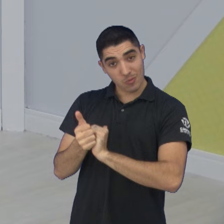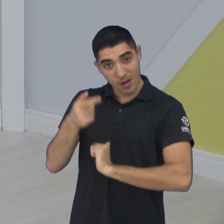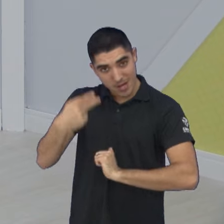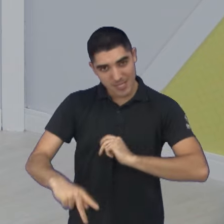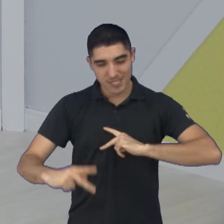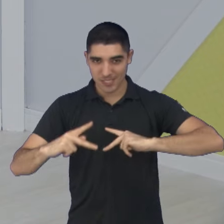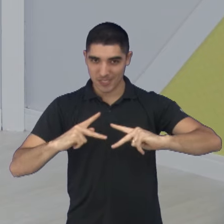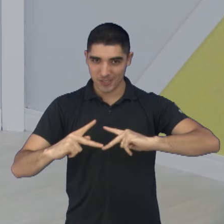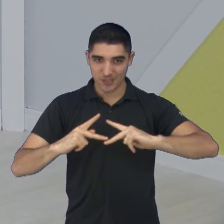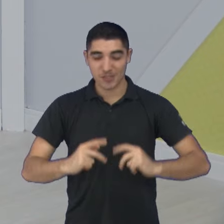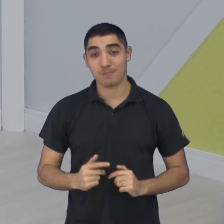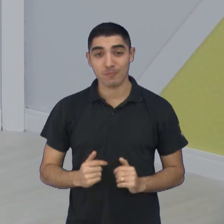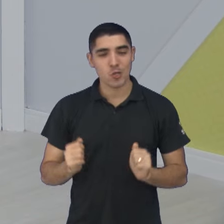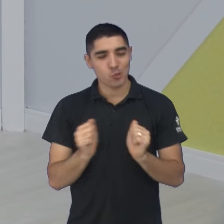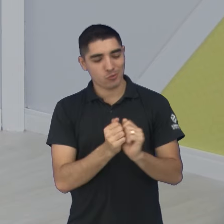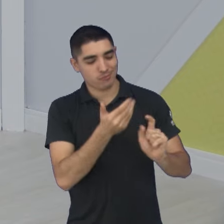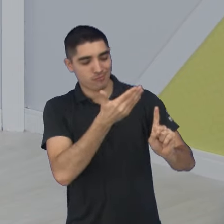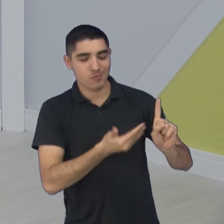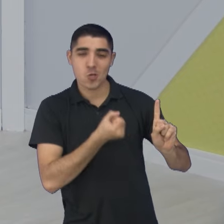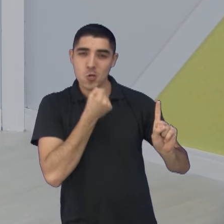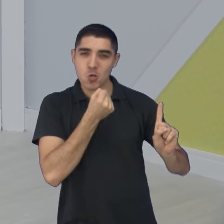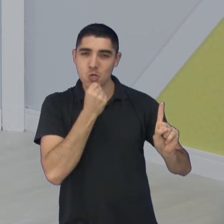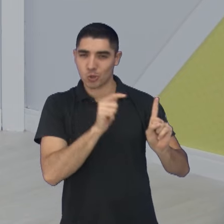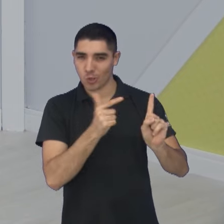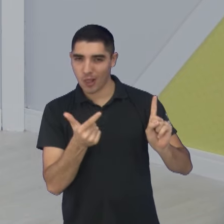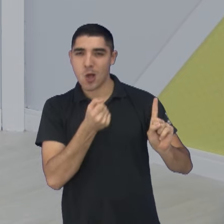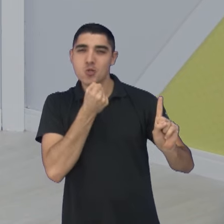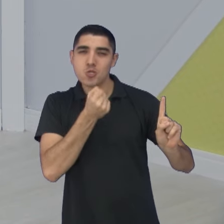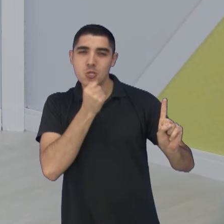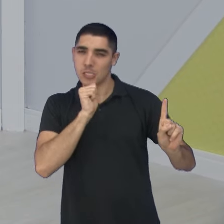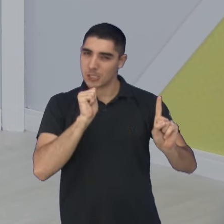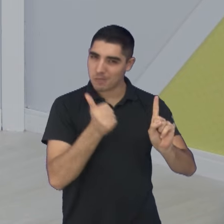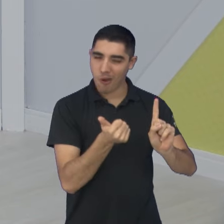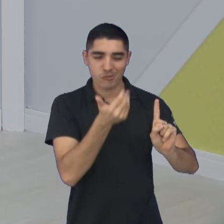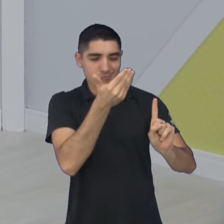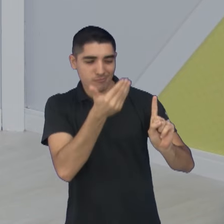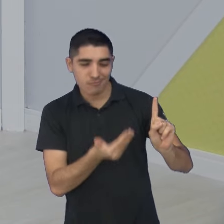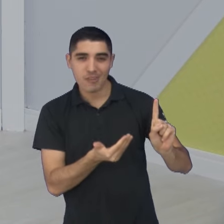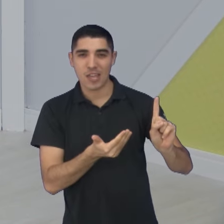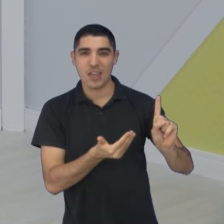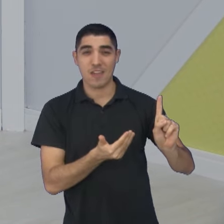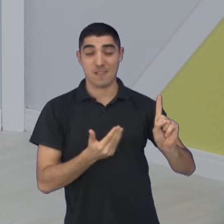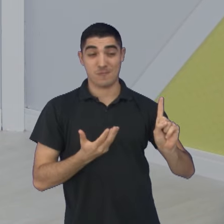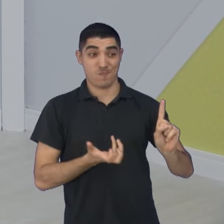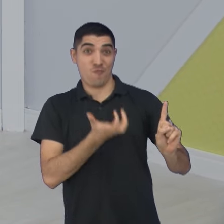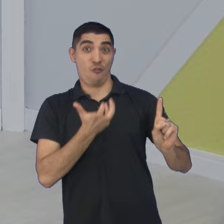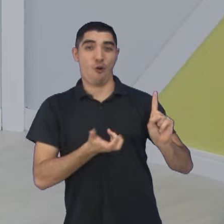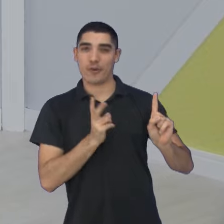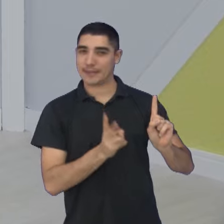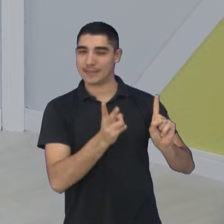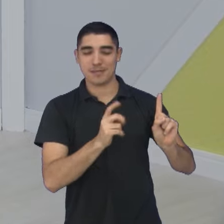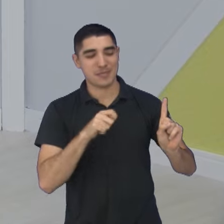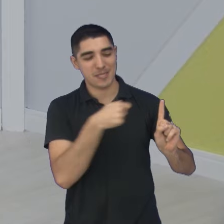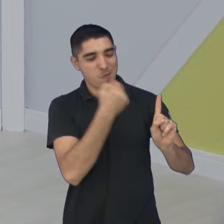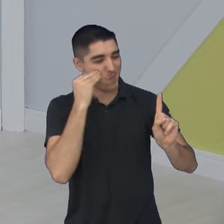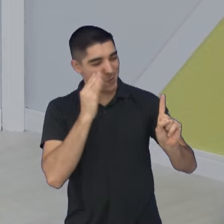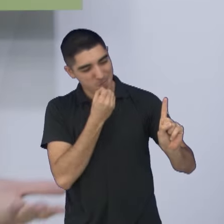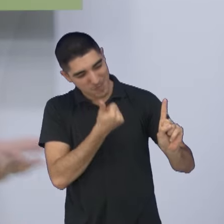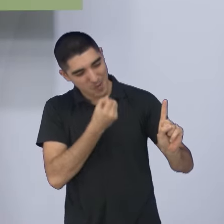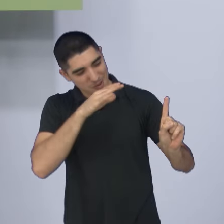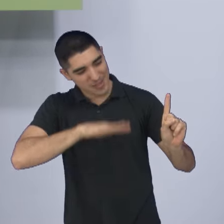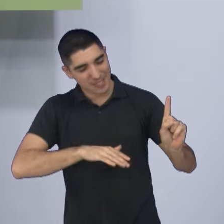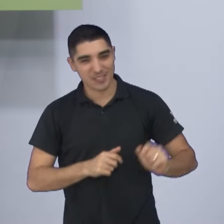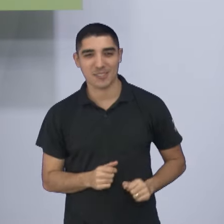aqui da nossa cidade. Aqui comigo ele, jornalista, repórter esportivo, o funguento, Bruno Castilho. Tudo bem Bruno, boa tarde.